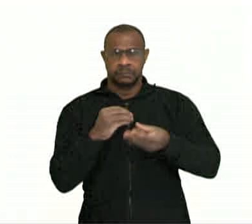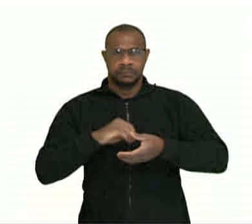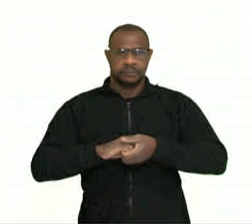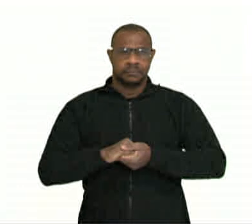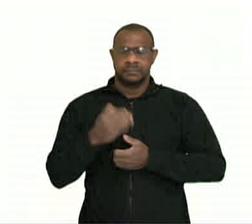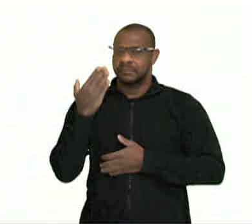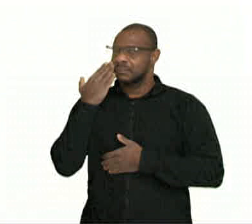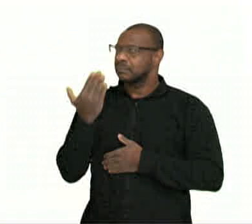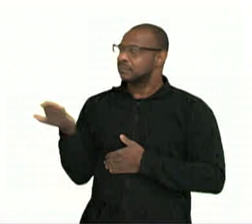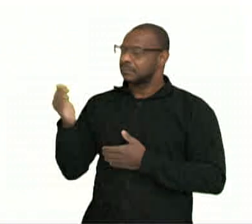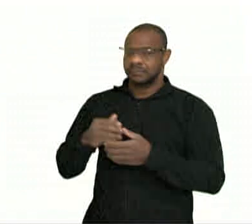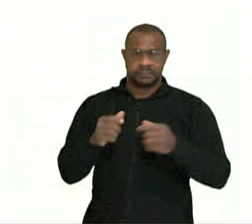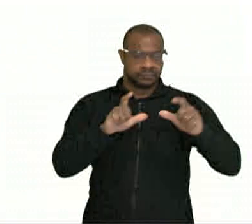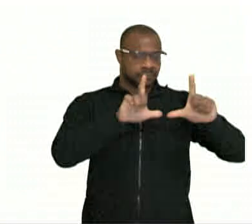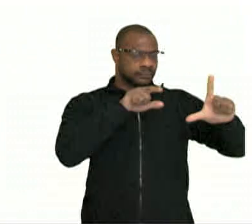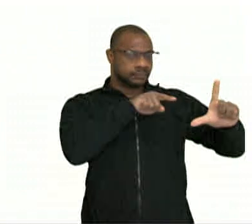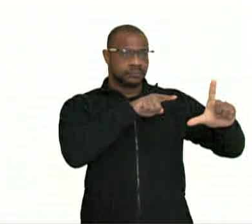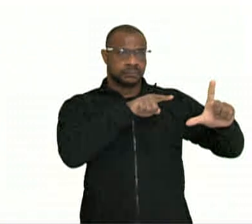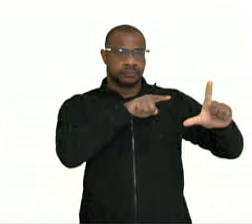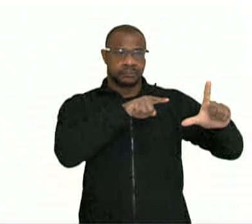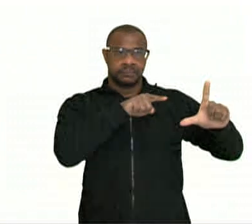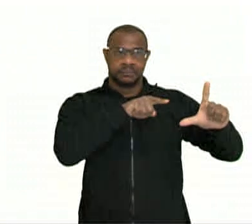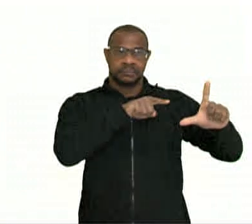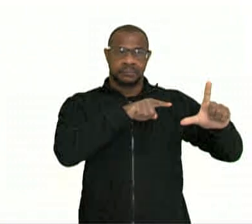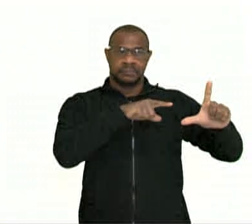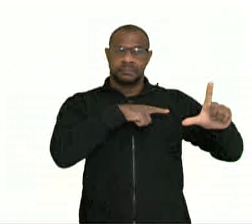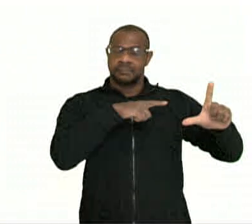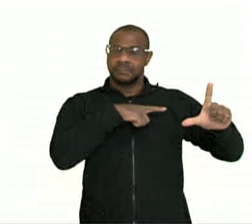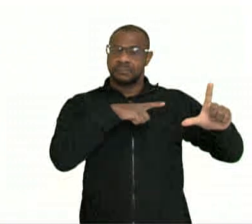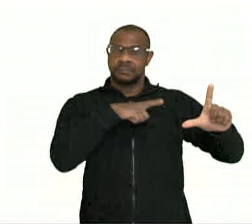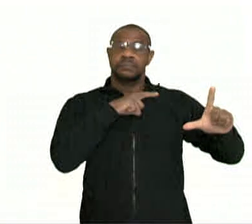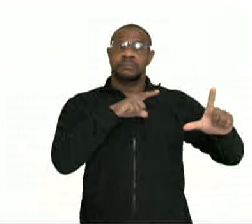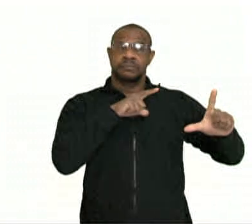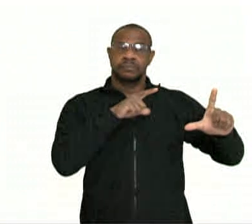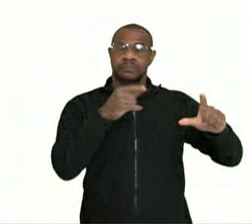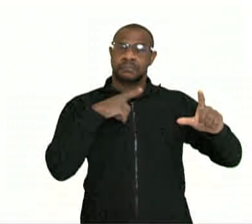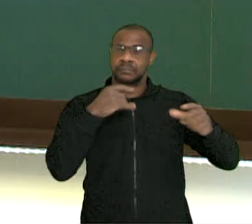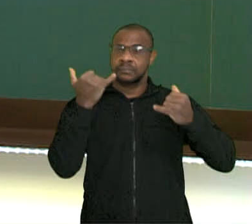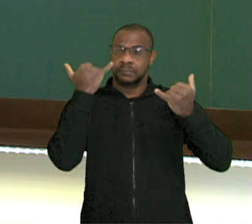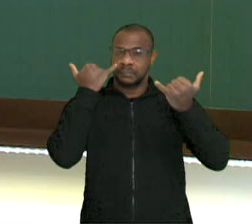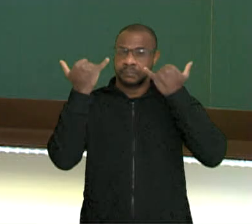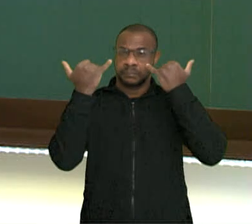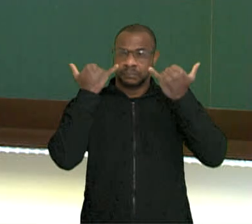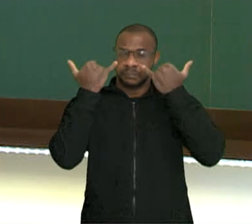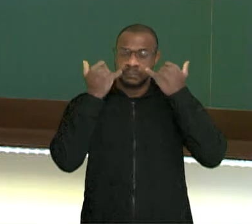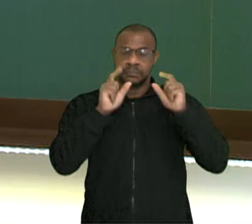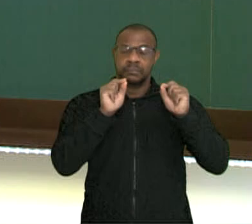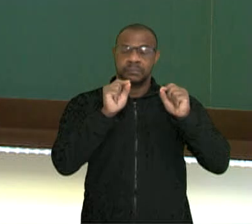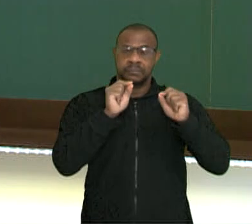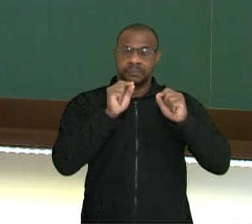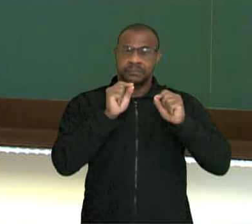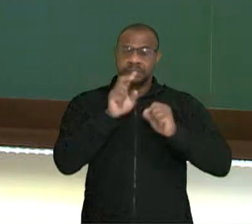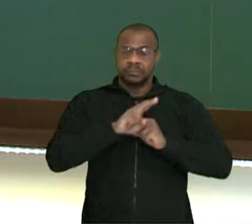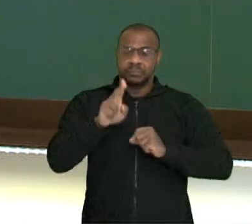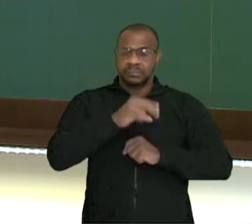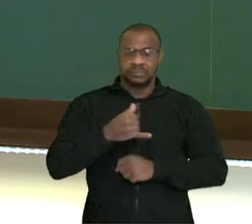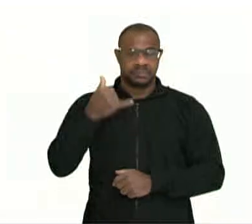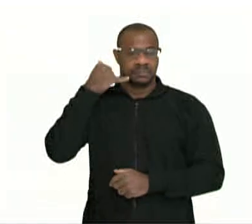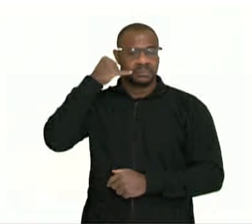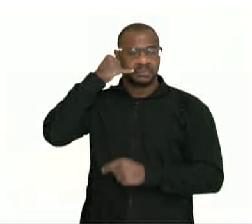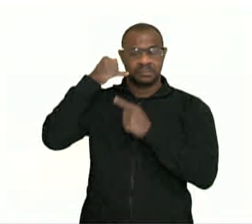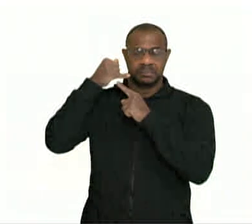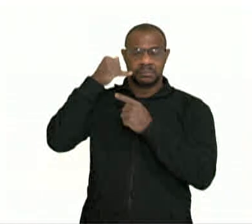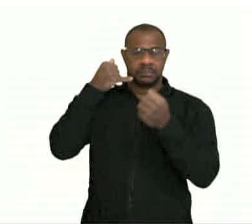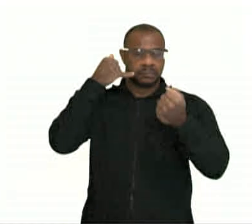Panfleto vai fazer com que a gente tenha o quê? Uma inferência que ao usar o aparelho celular, né, enquanto se dirige,